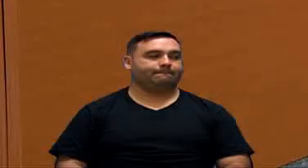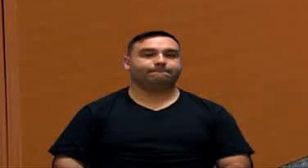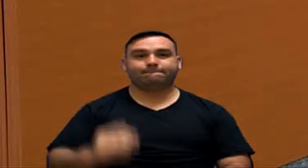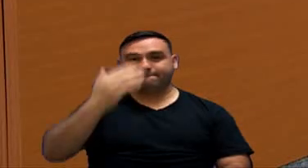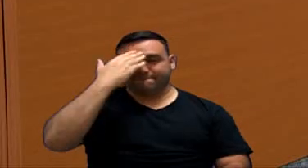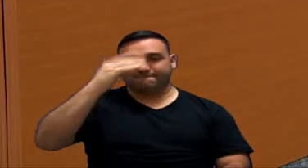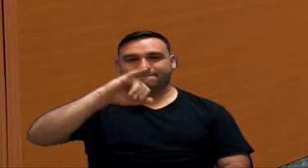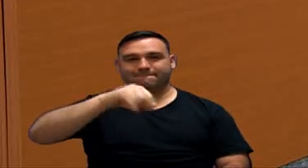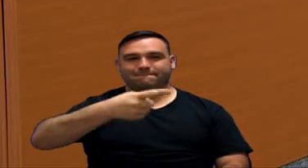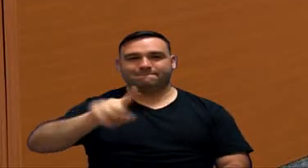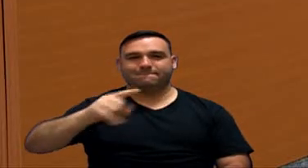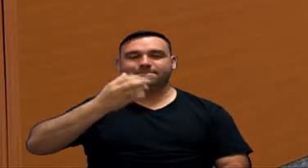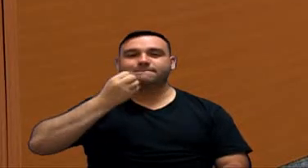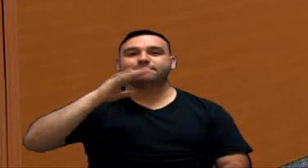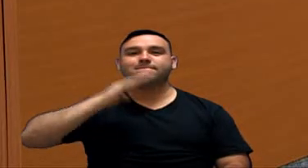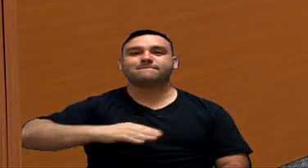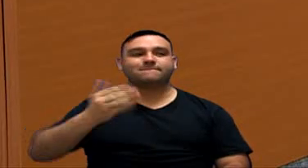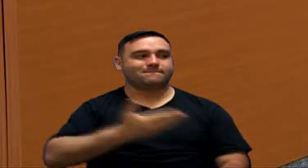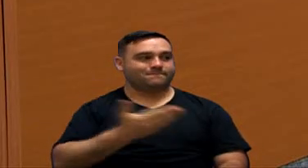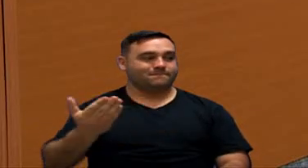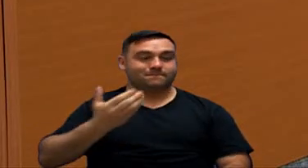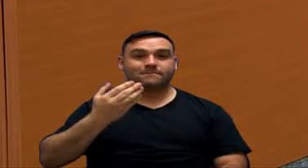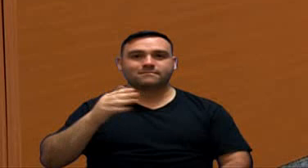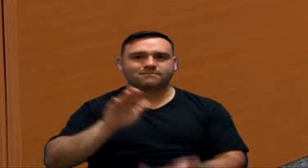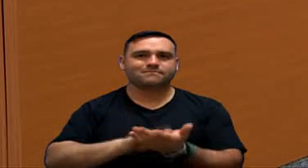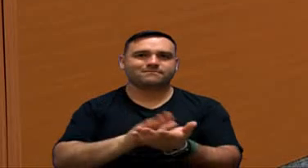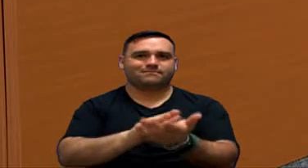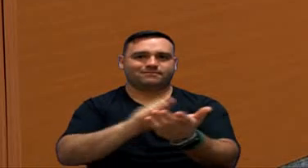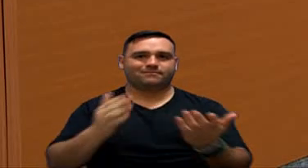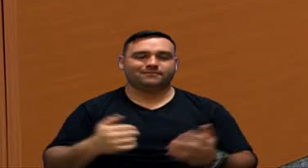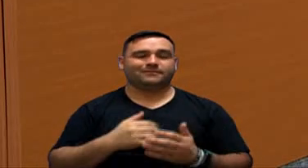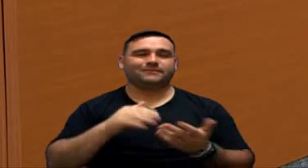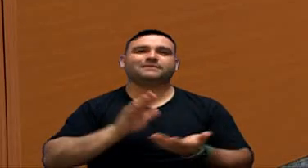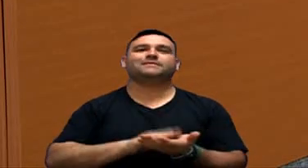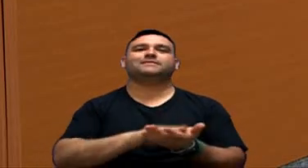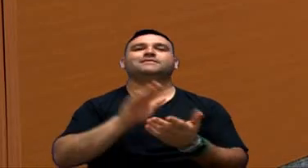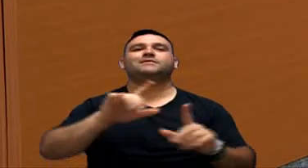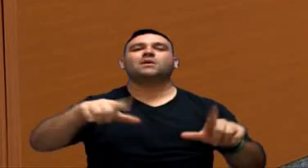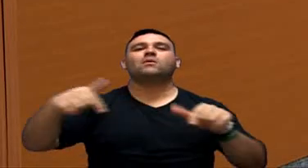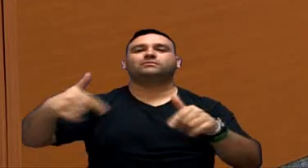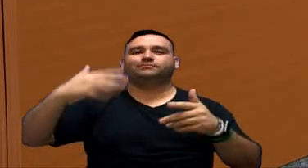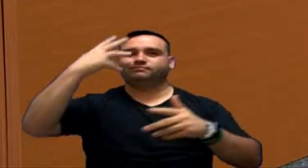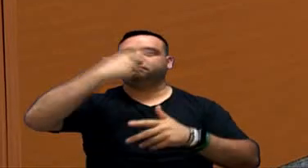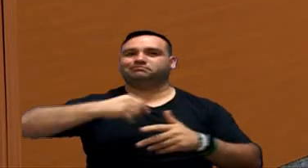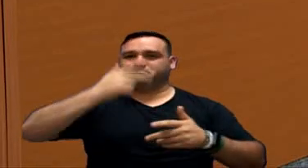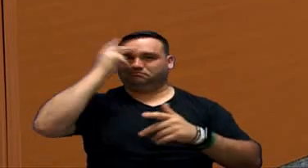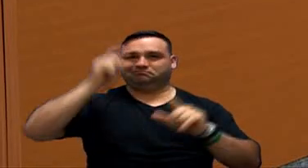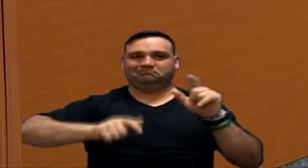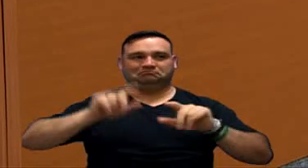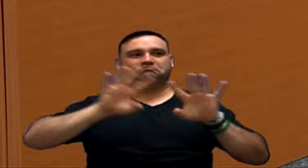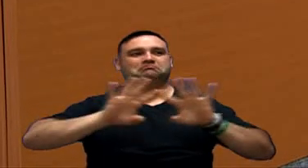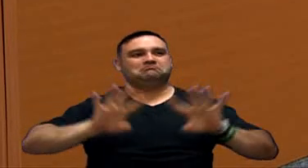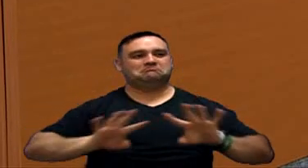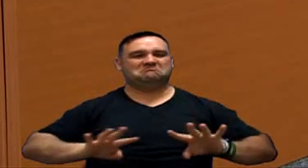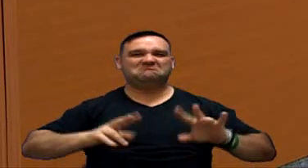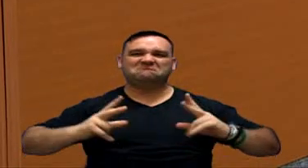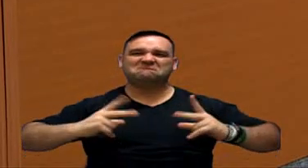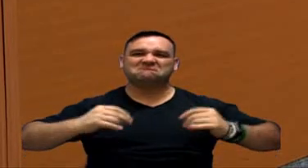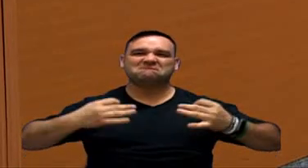Obrigado João Primeiro Boa tarde a todos parabéns viu Parabéns pela homenagem pessoal aí parabéns